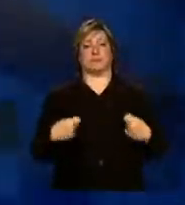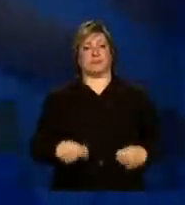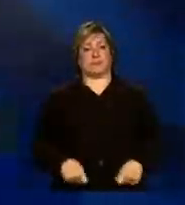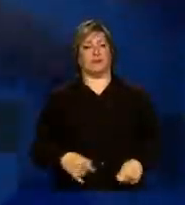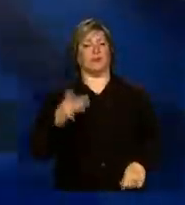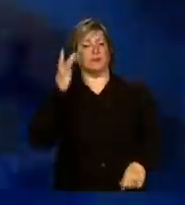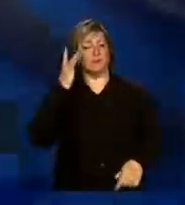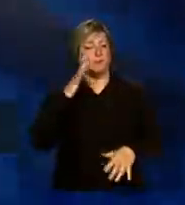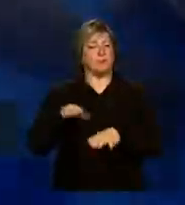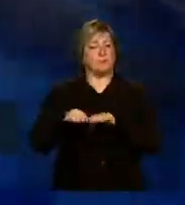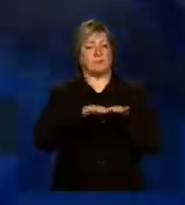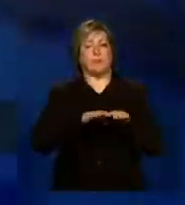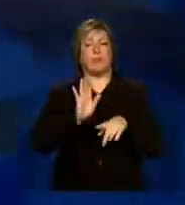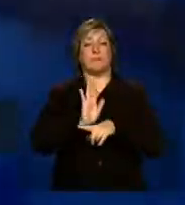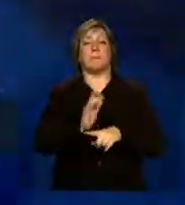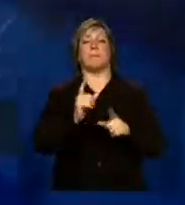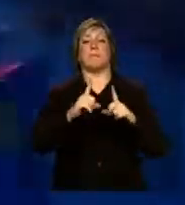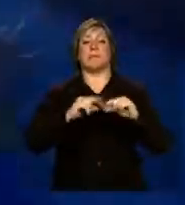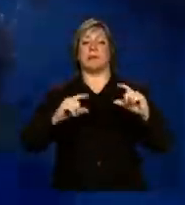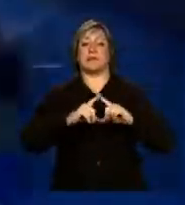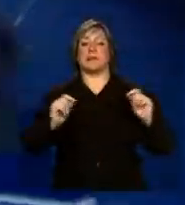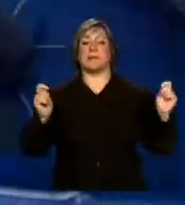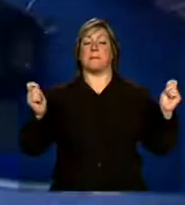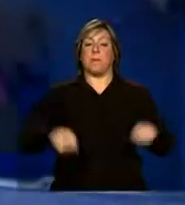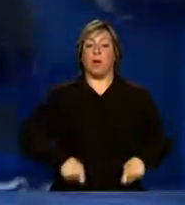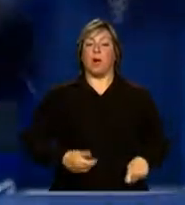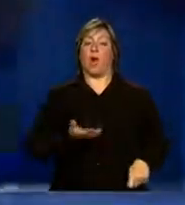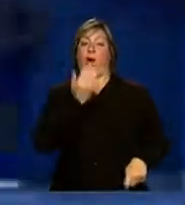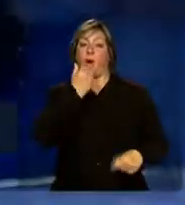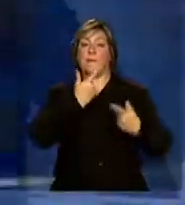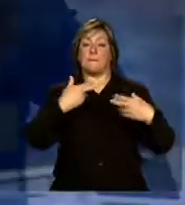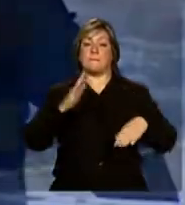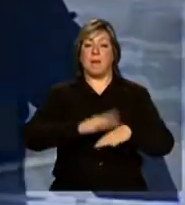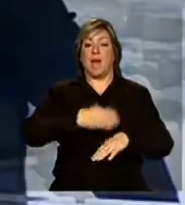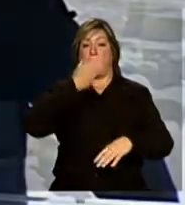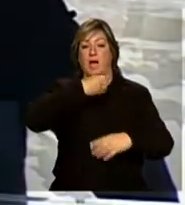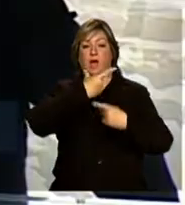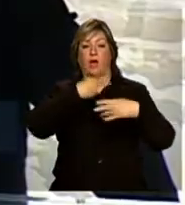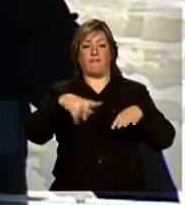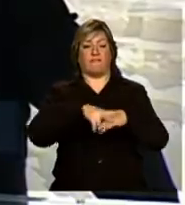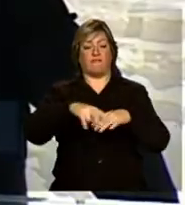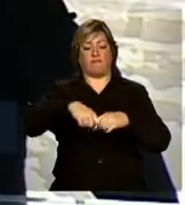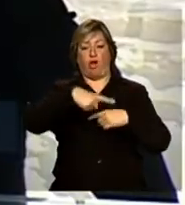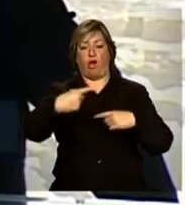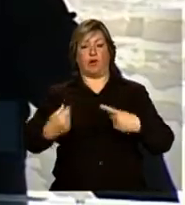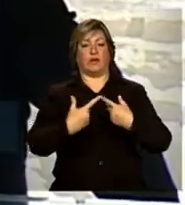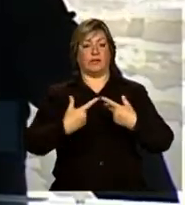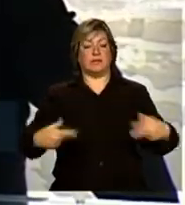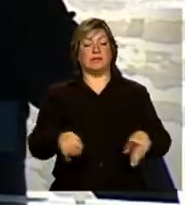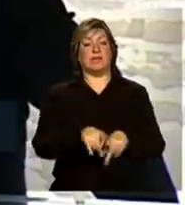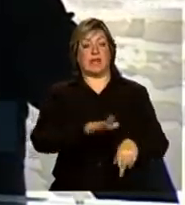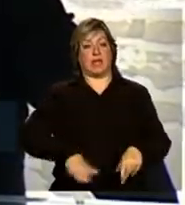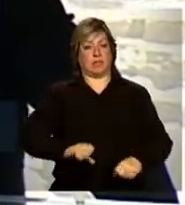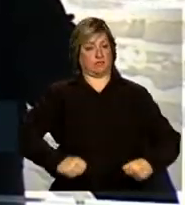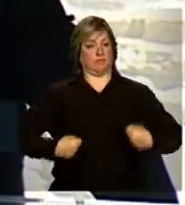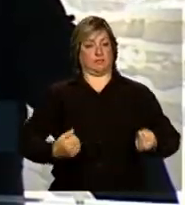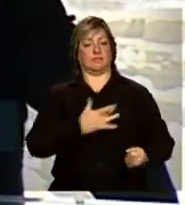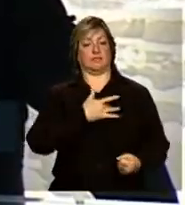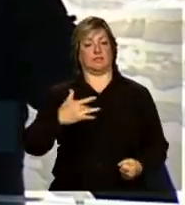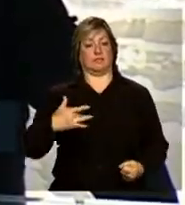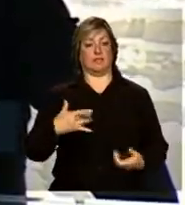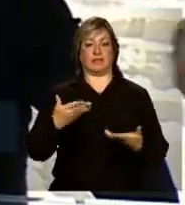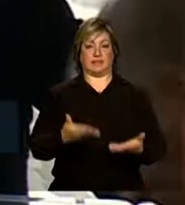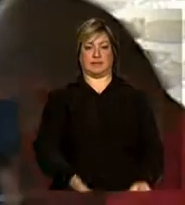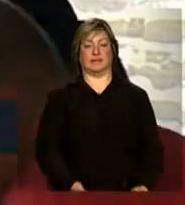o seu equilíbrio para que Brasília possa consumir mais frutas e verduras trazendo também as crianças para dentro desse